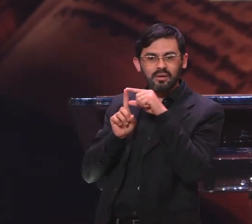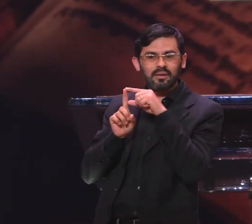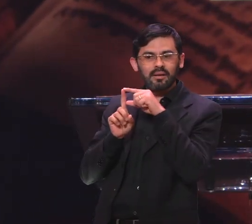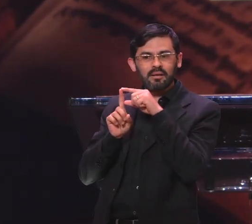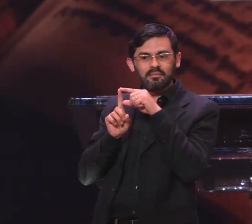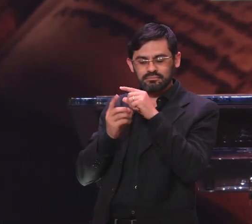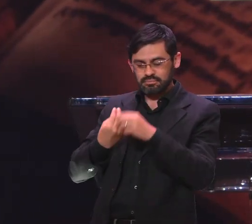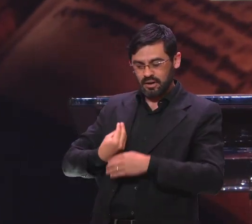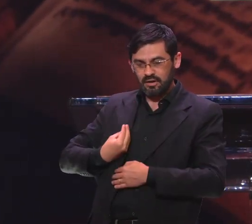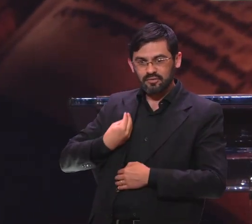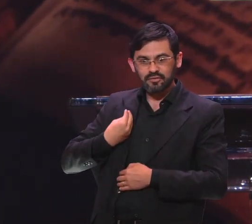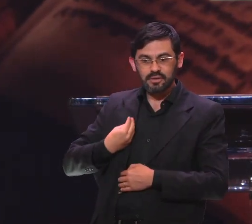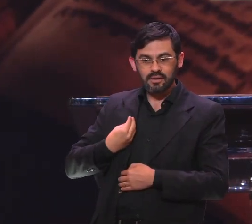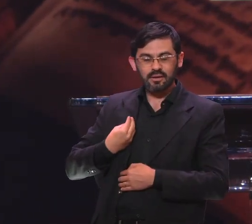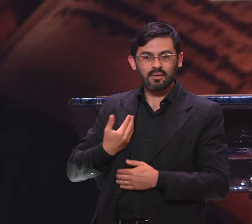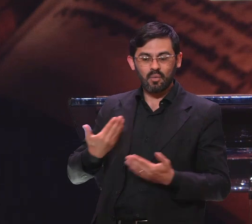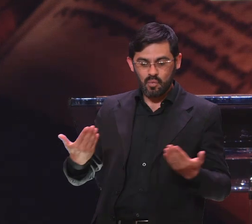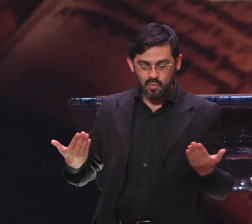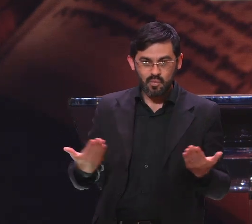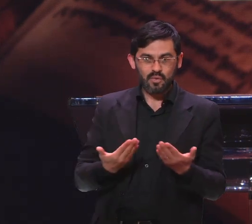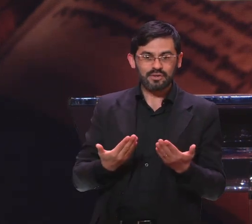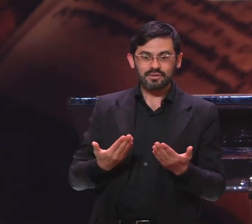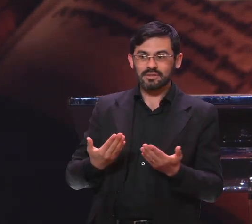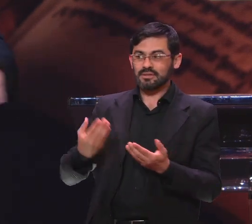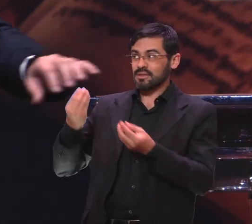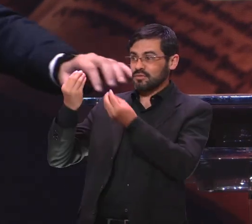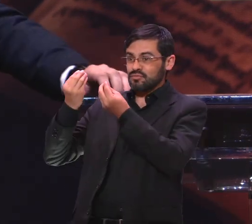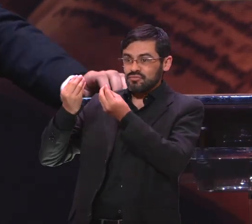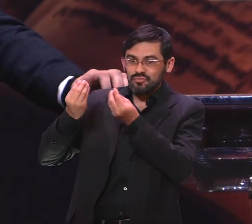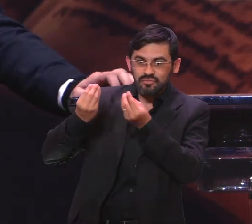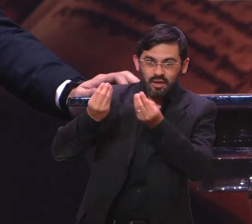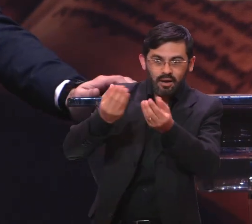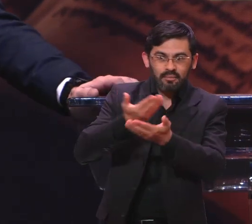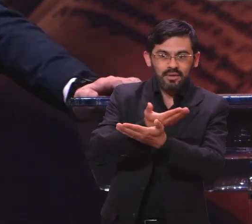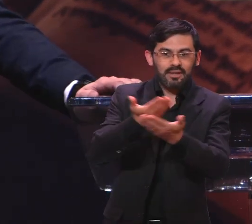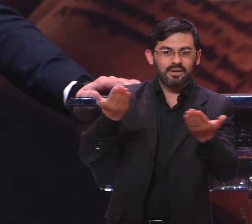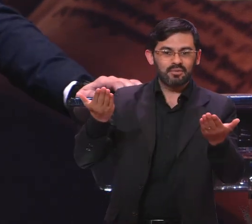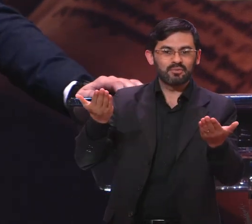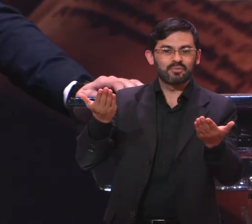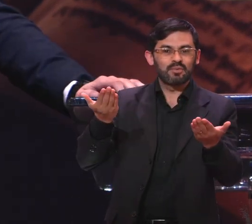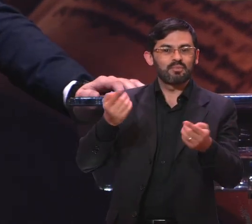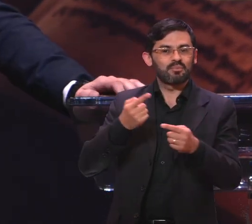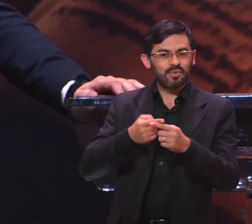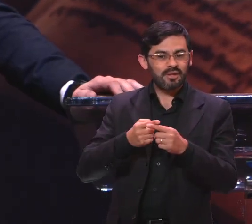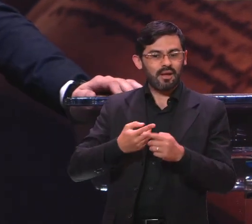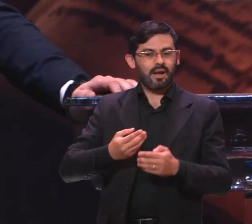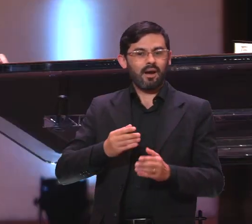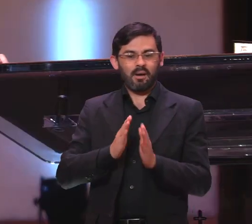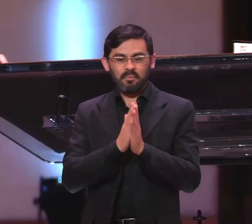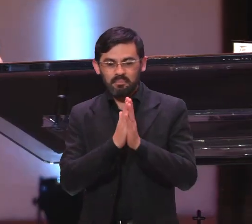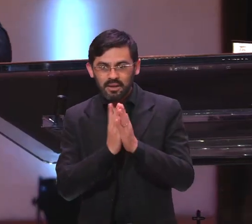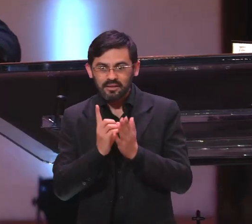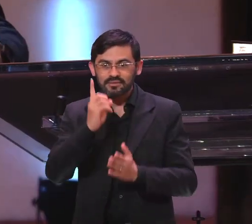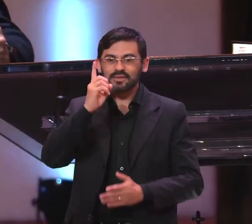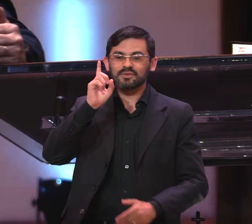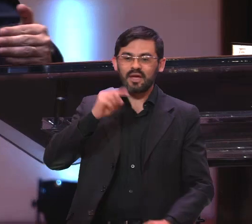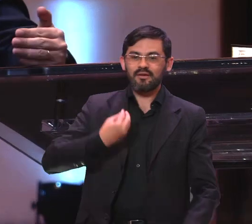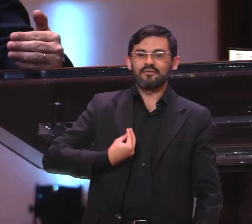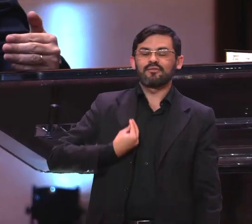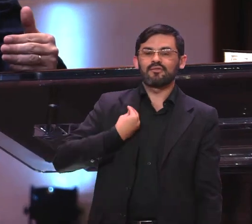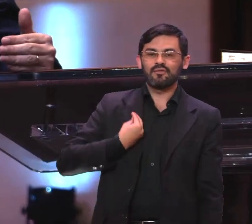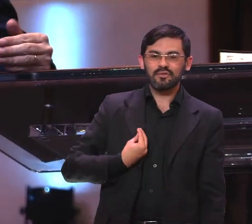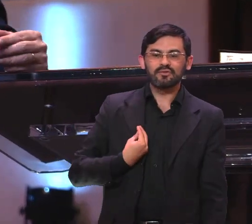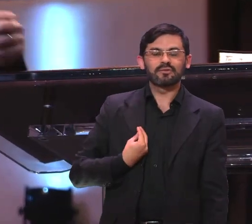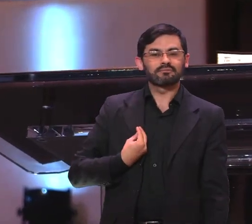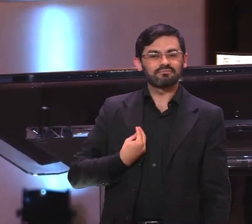nossa vida ainda hoje. A Bíblia não sai de moda, porque além de